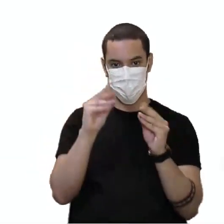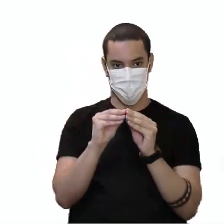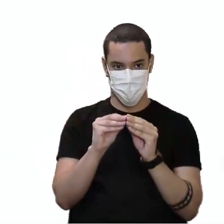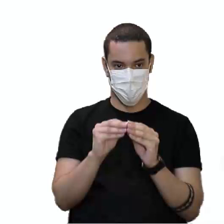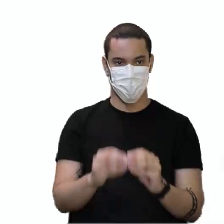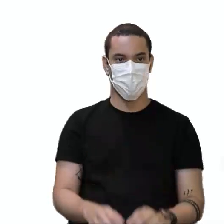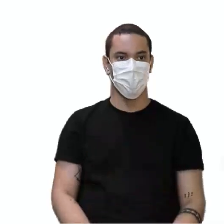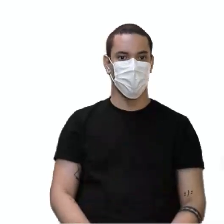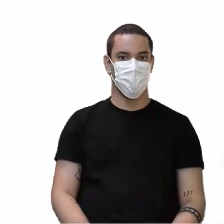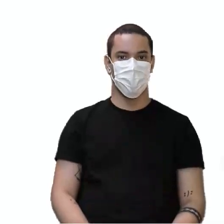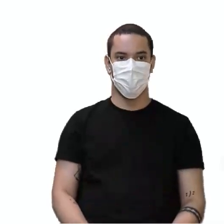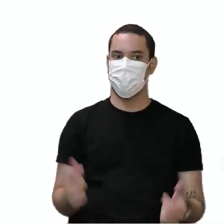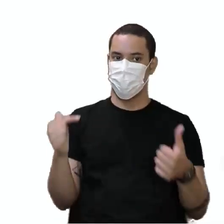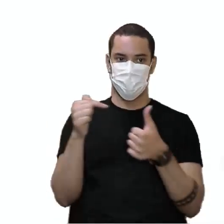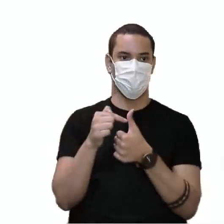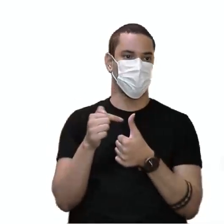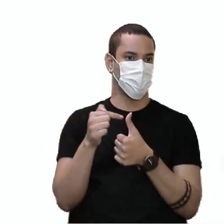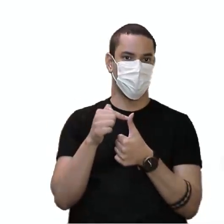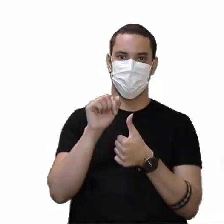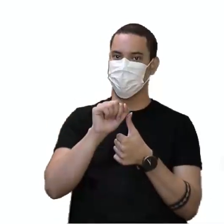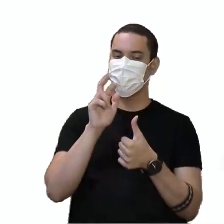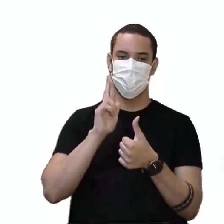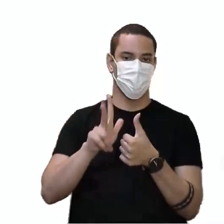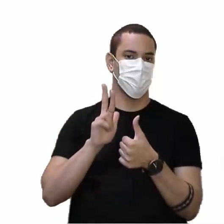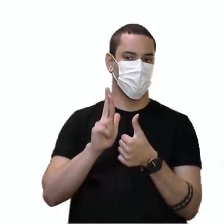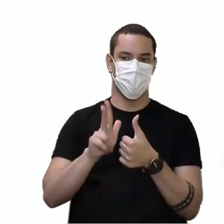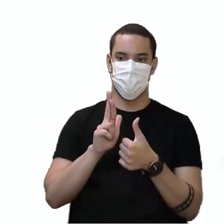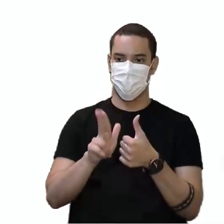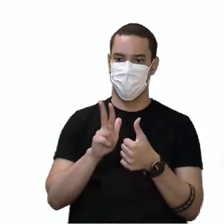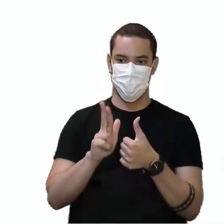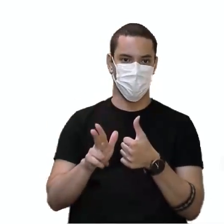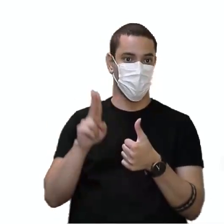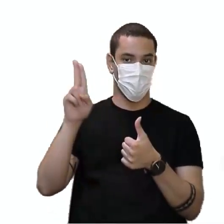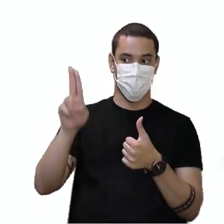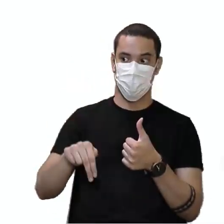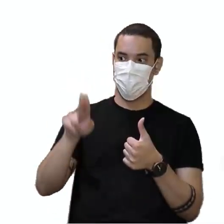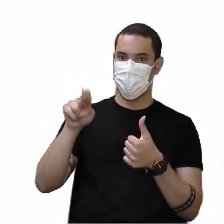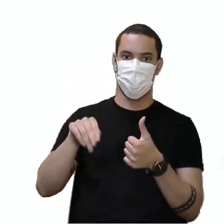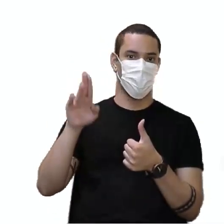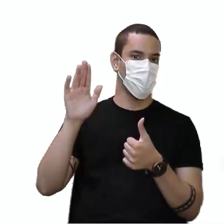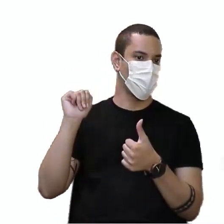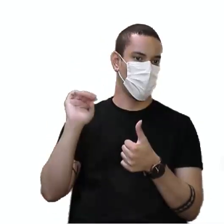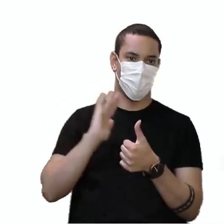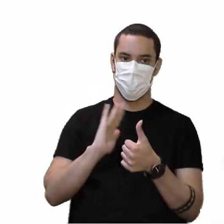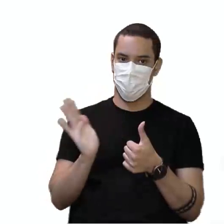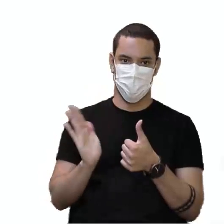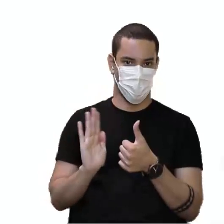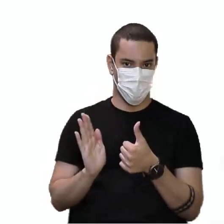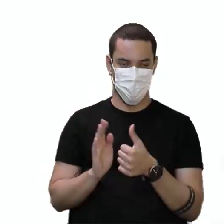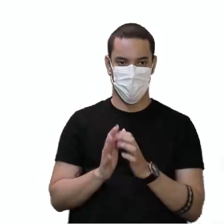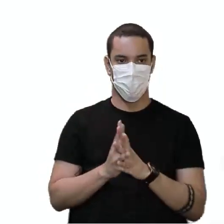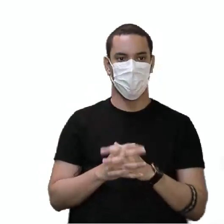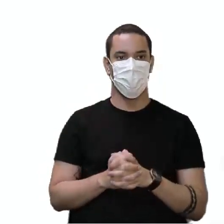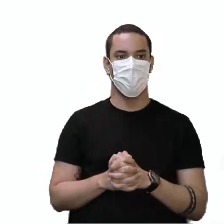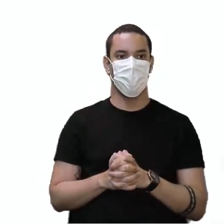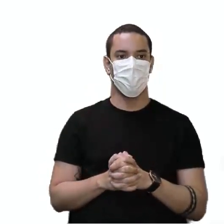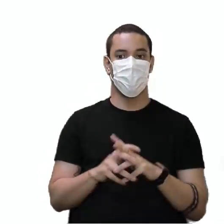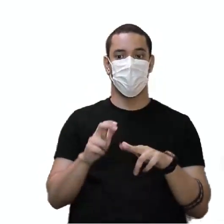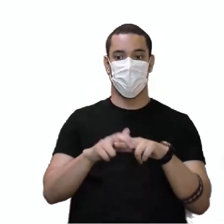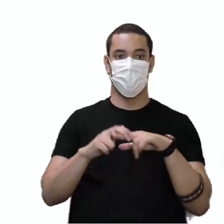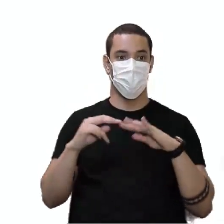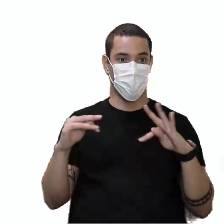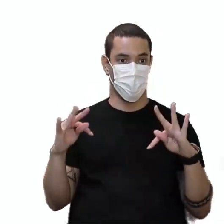ele não foi pro espaço, porque estava bem lá. I've never, foi bem enfático. Então, assim, de